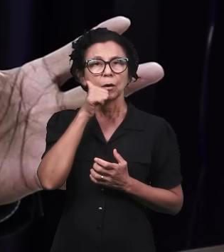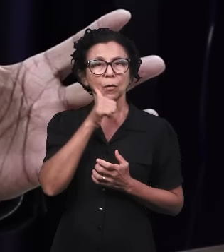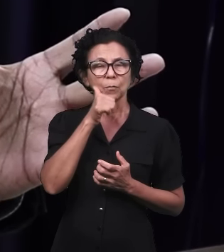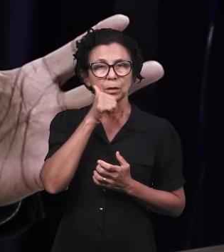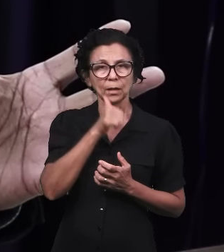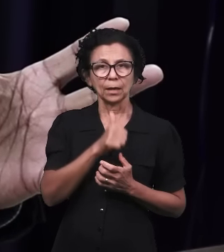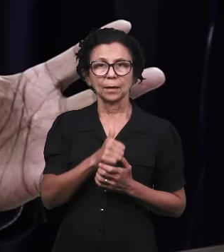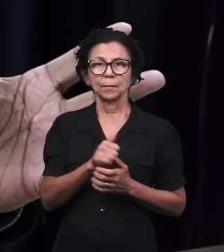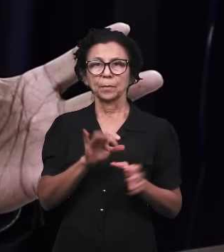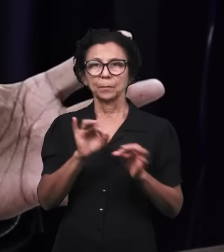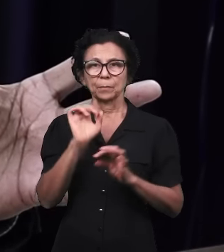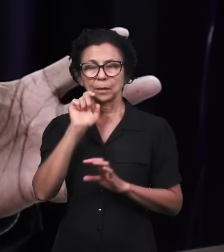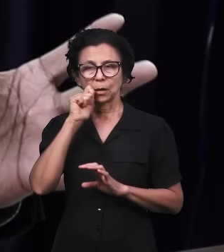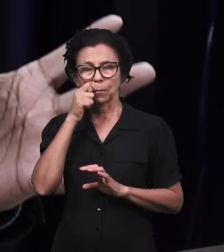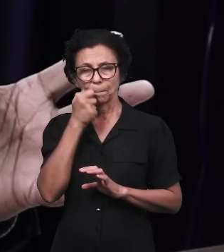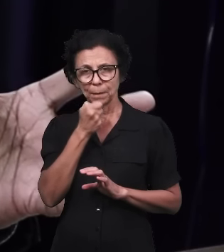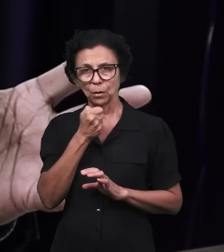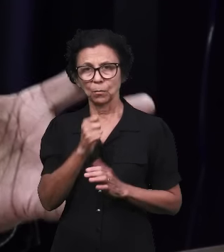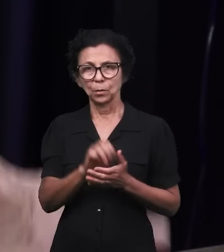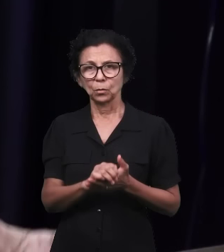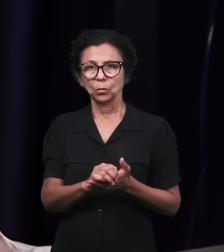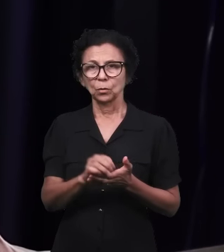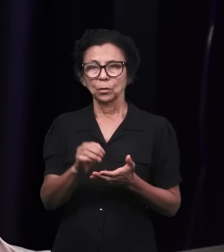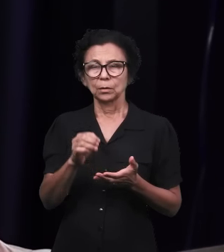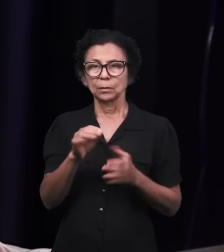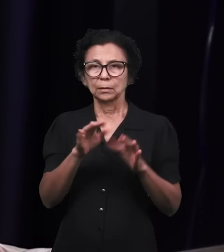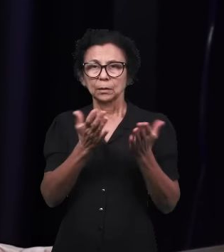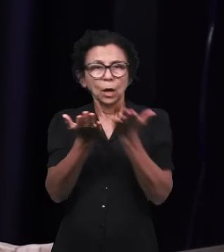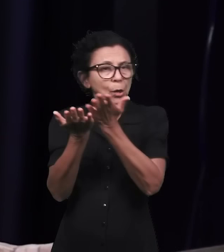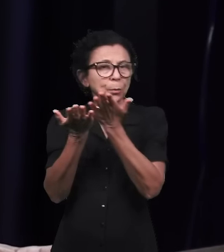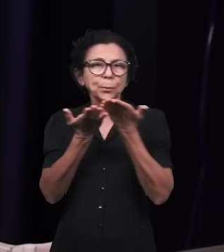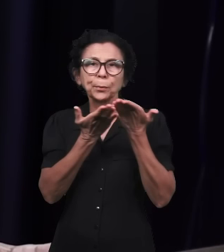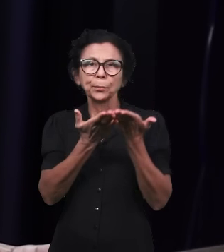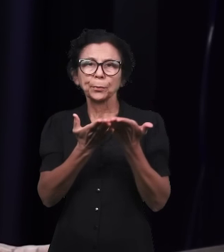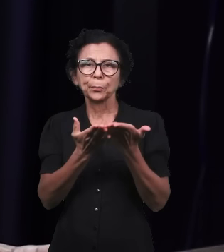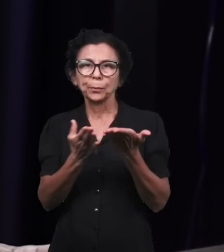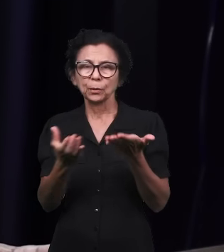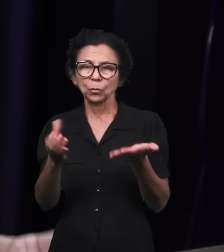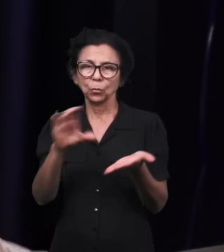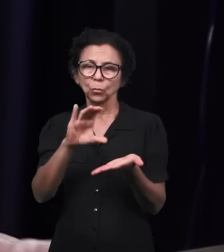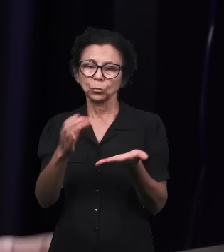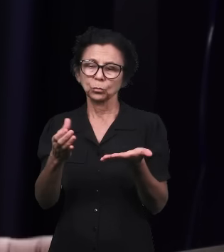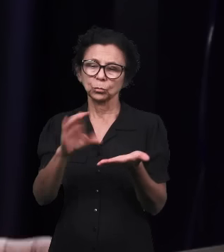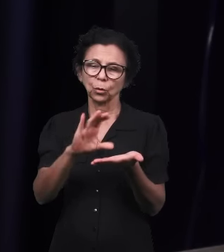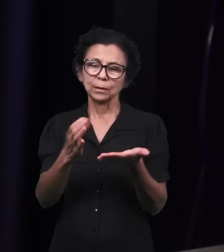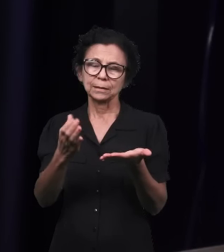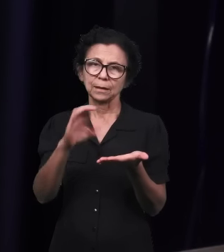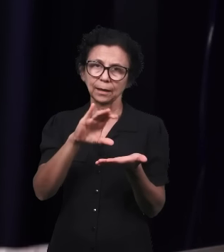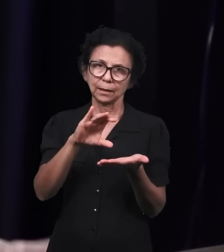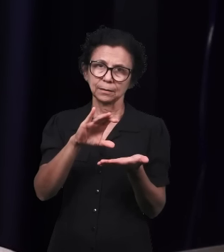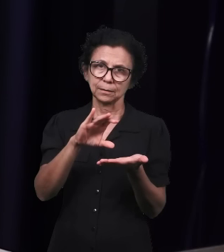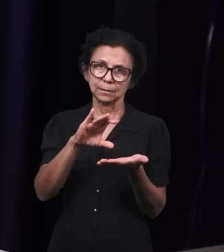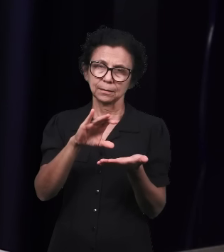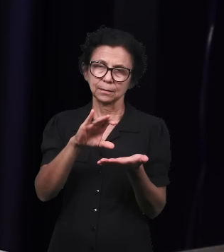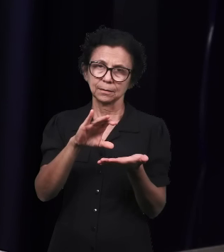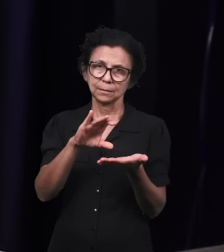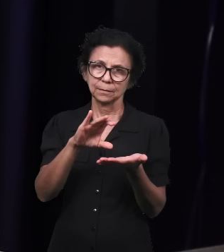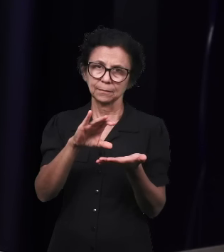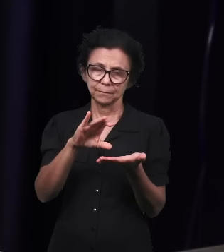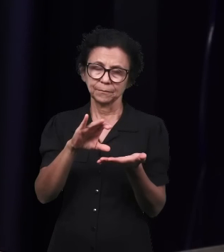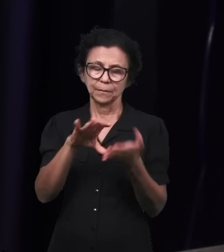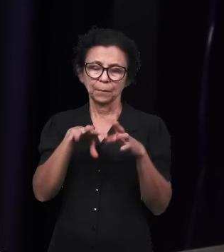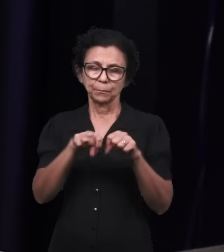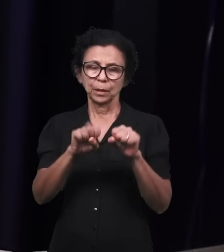massa. Então, as 3 medidas de trigo fala do Pai, do Filho e do Espírito Santo, da